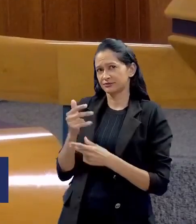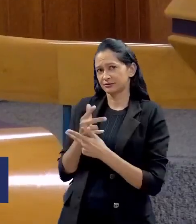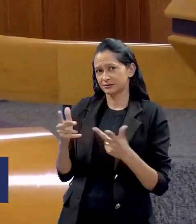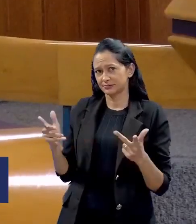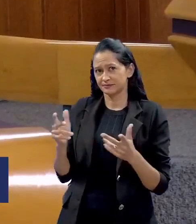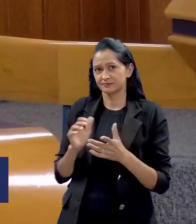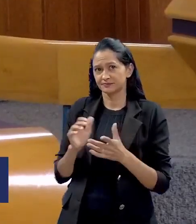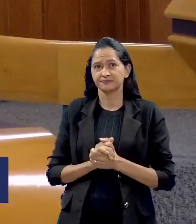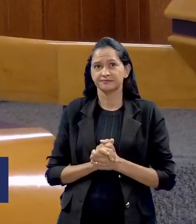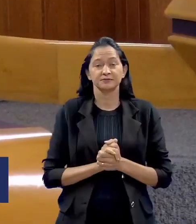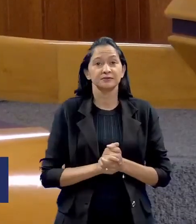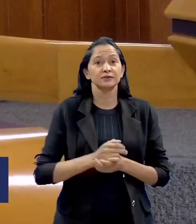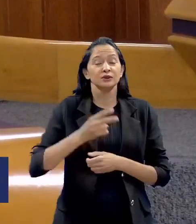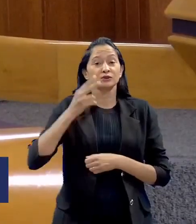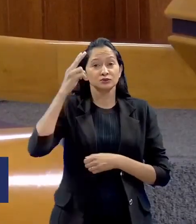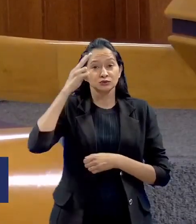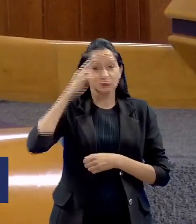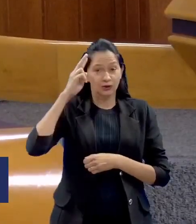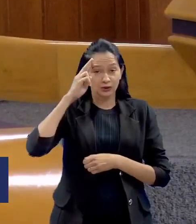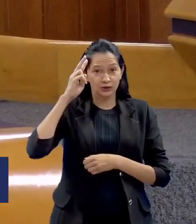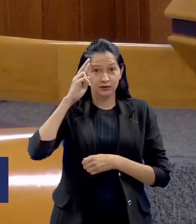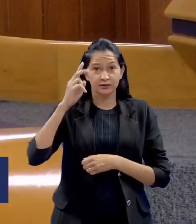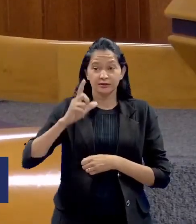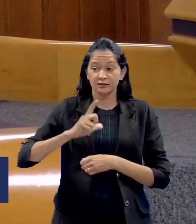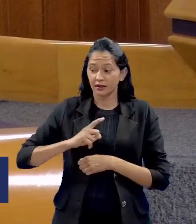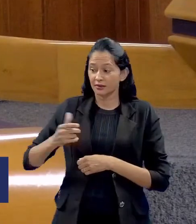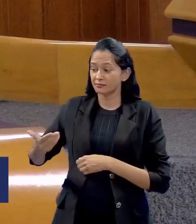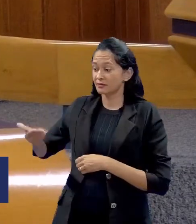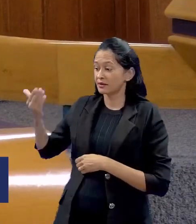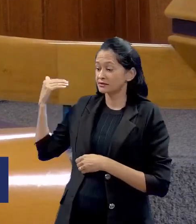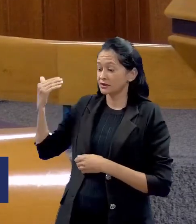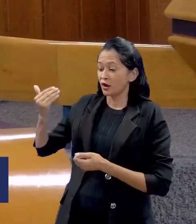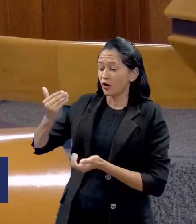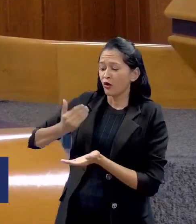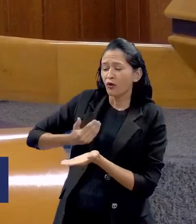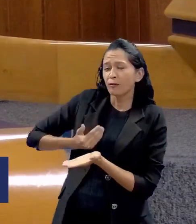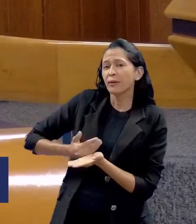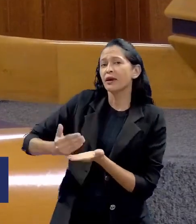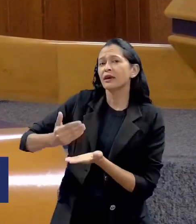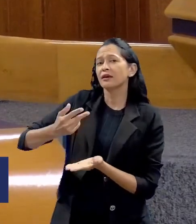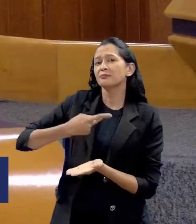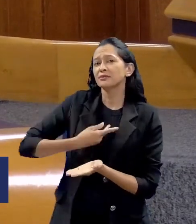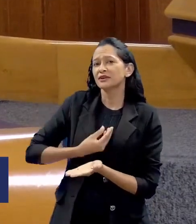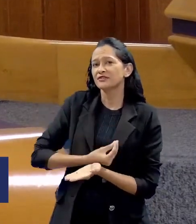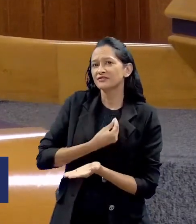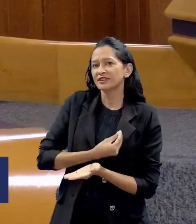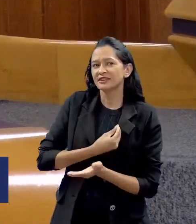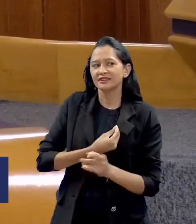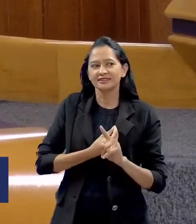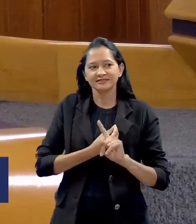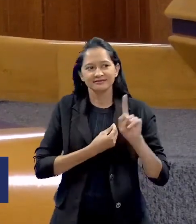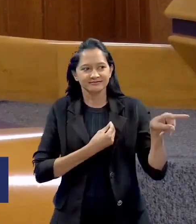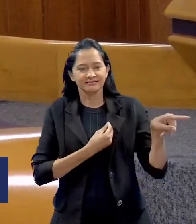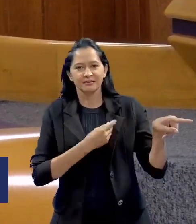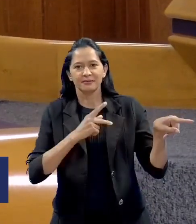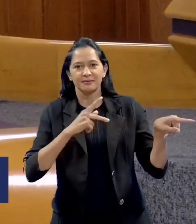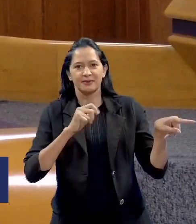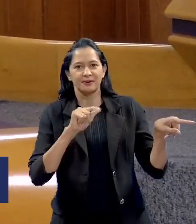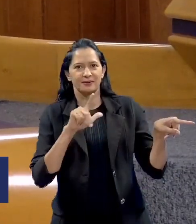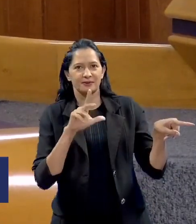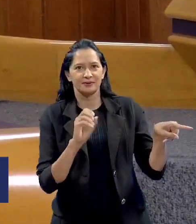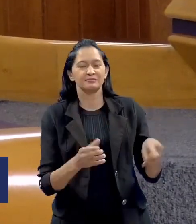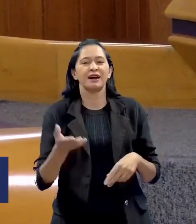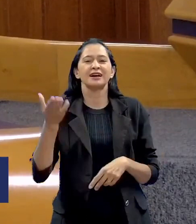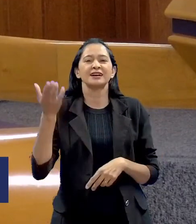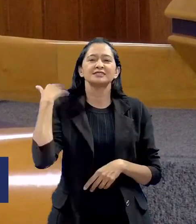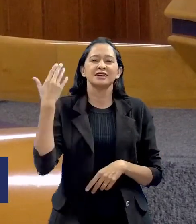toda história tem um começo, e o meu começo se deu através do Paulo Magalhães. Lá em 2011, quando eu estava só de bermuda,